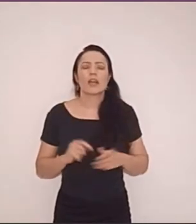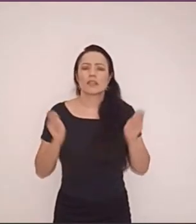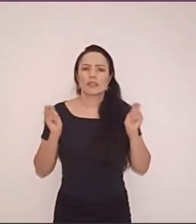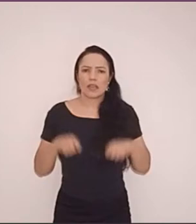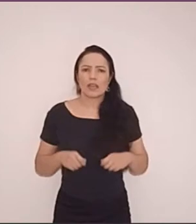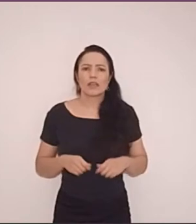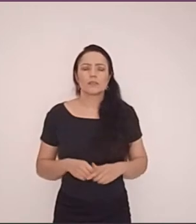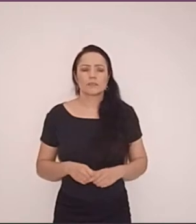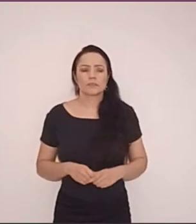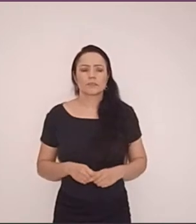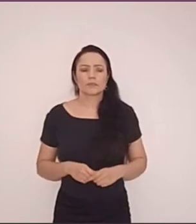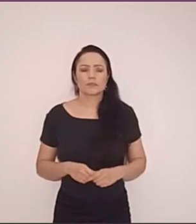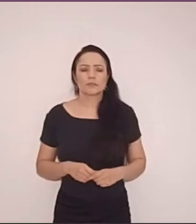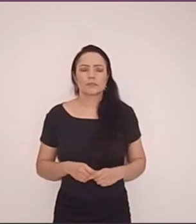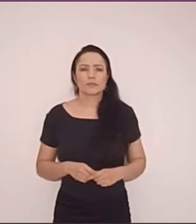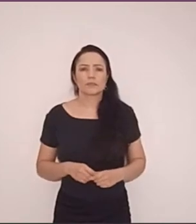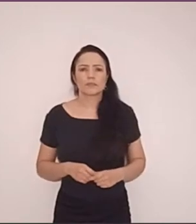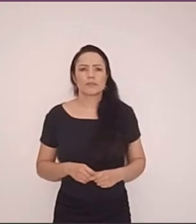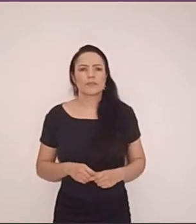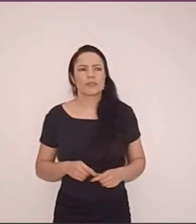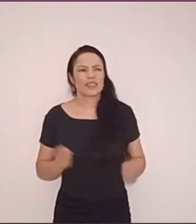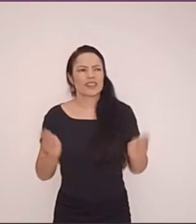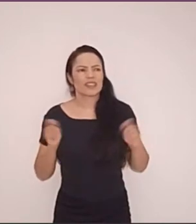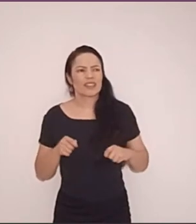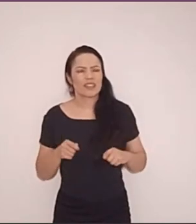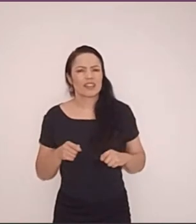provavelmente é um